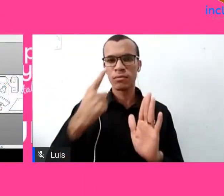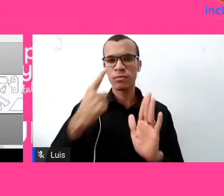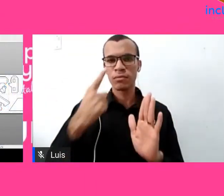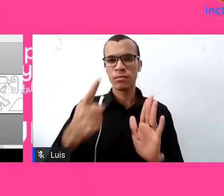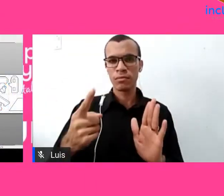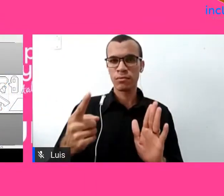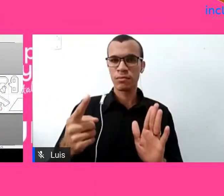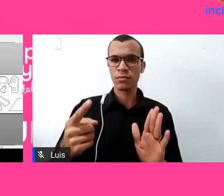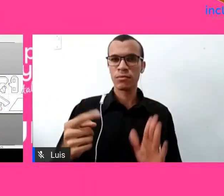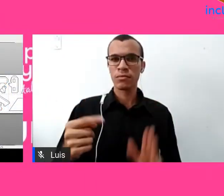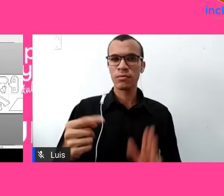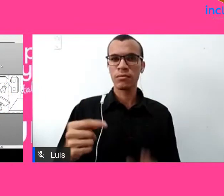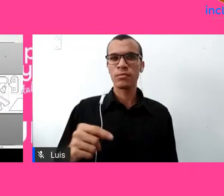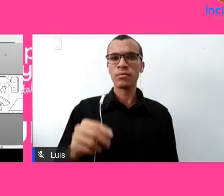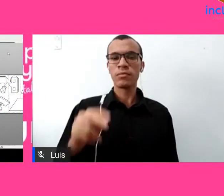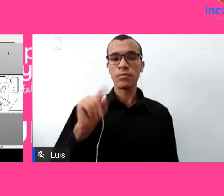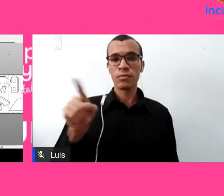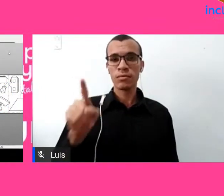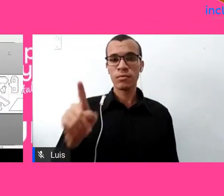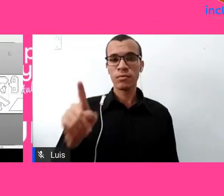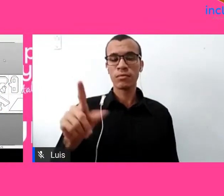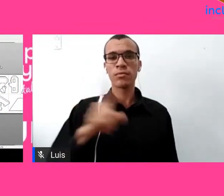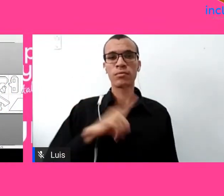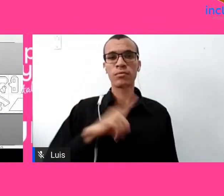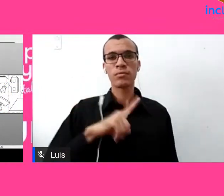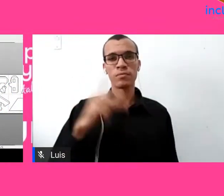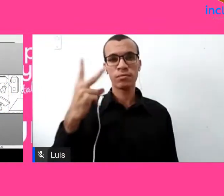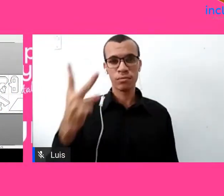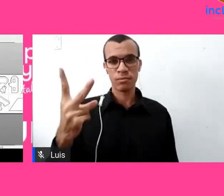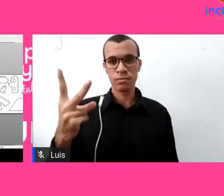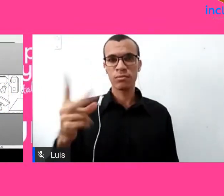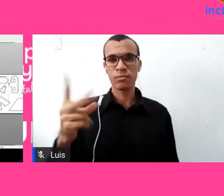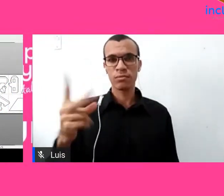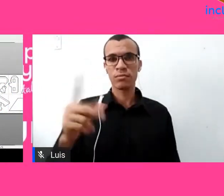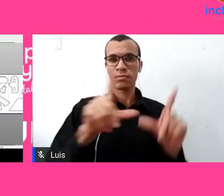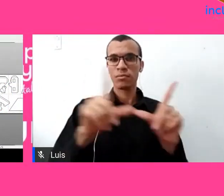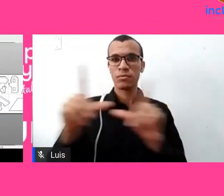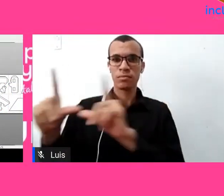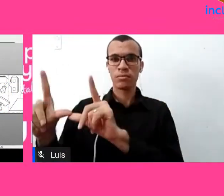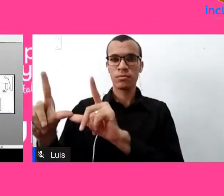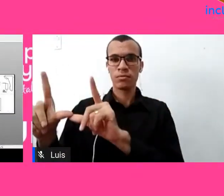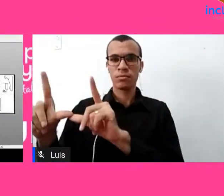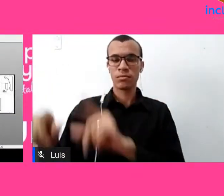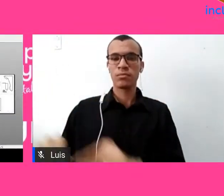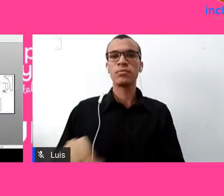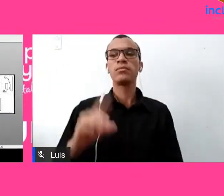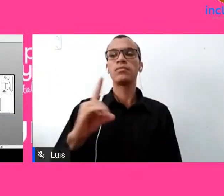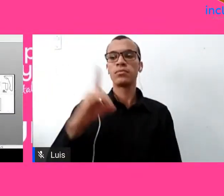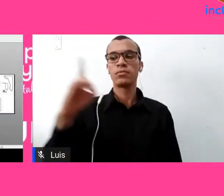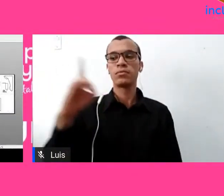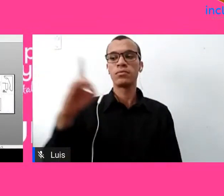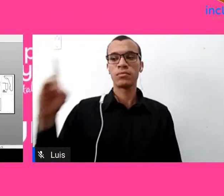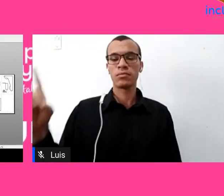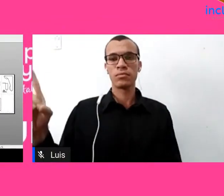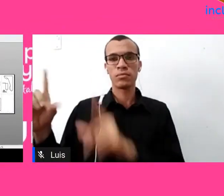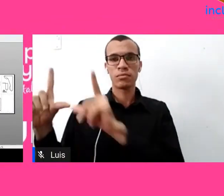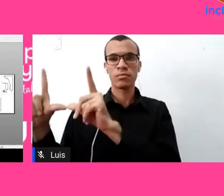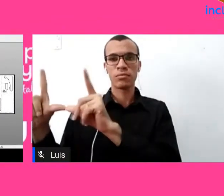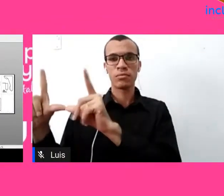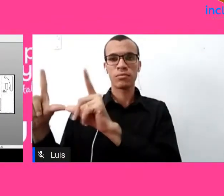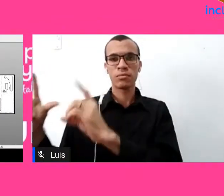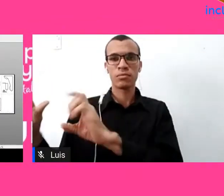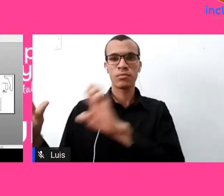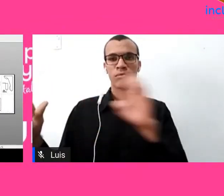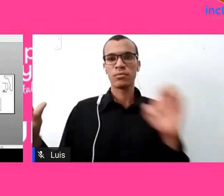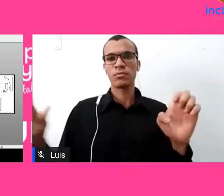programa Pepakura, eu tenho duas telas. Eu tenho a tela do lado direito e a tela do lado